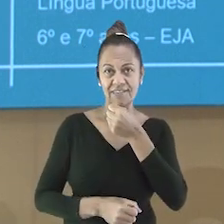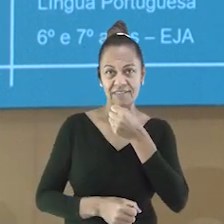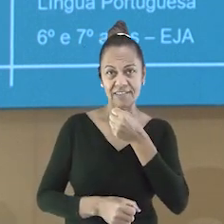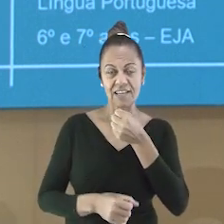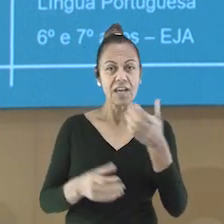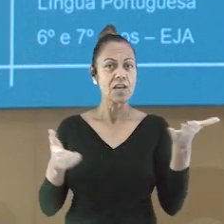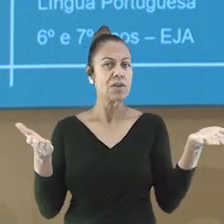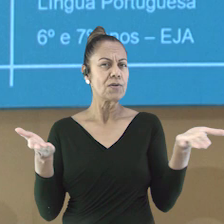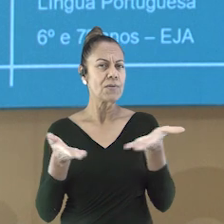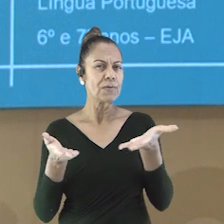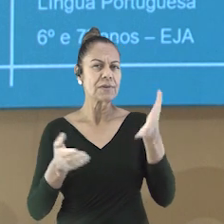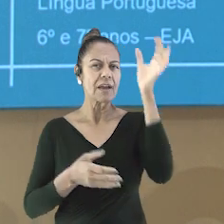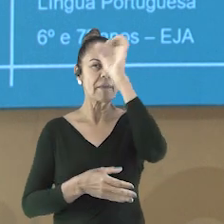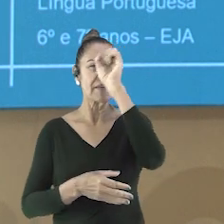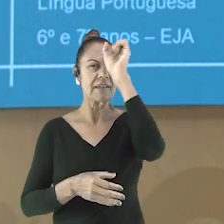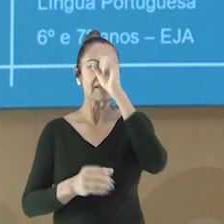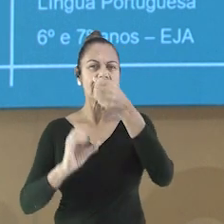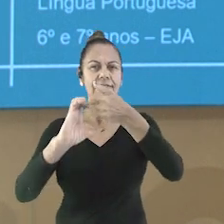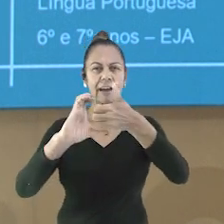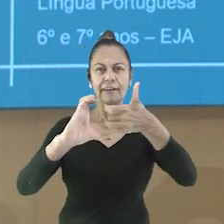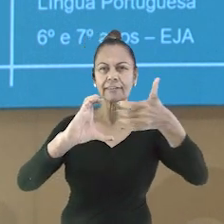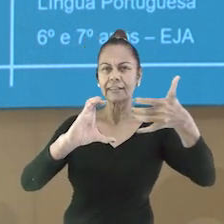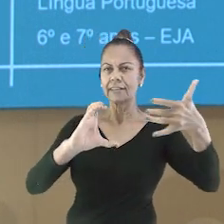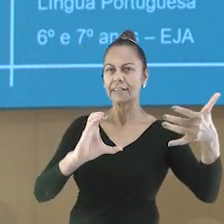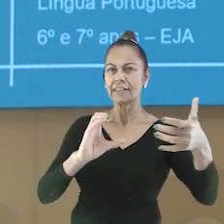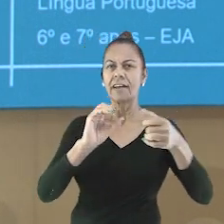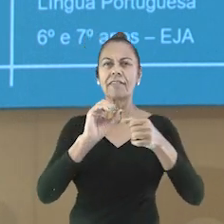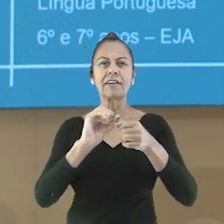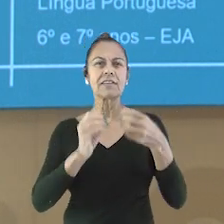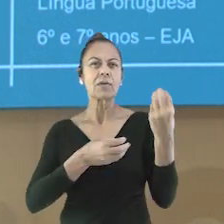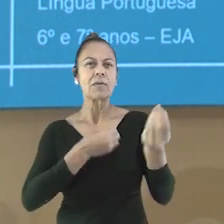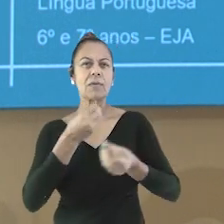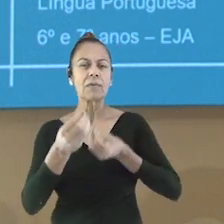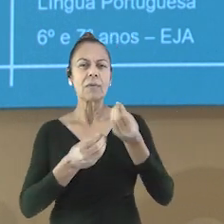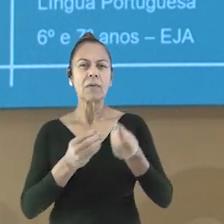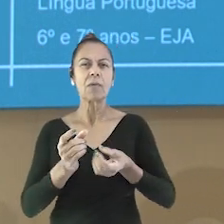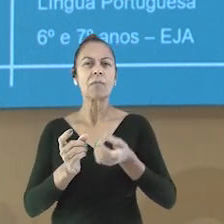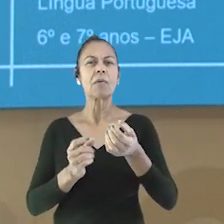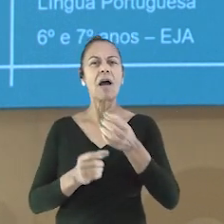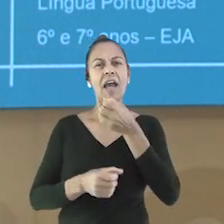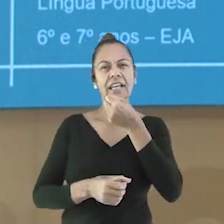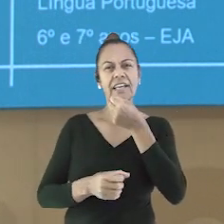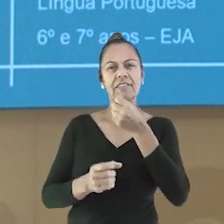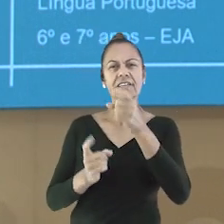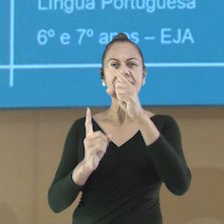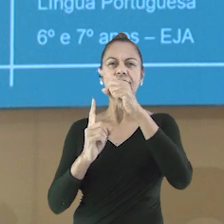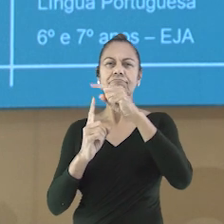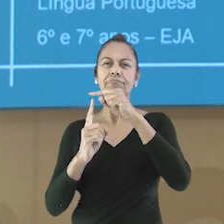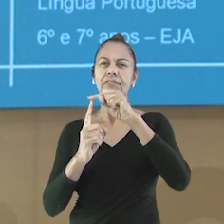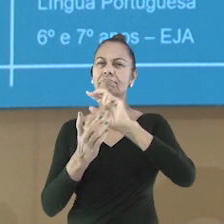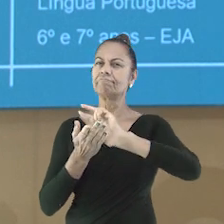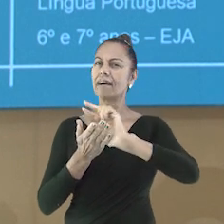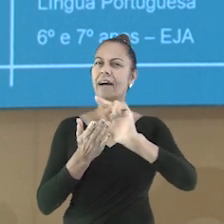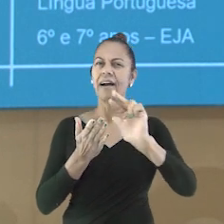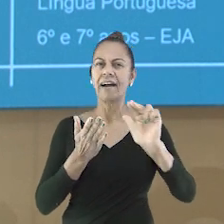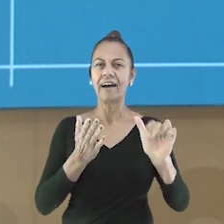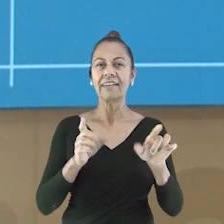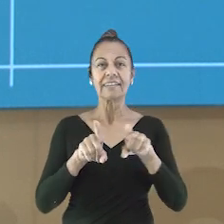as características desse gênero e suas funções, assim como os tipos de entrevistas e a sua linguagem